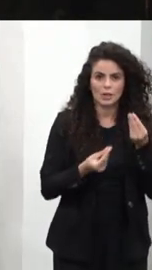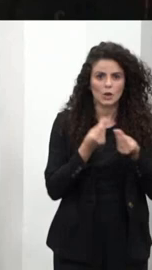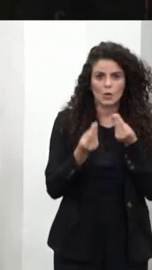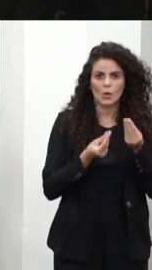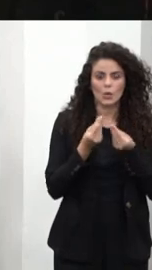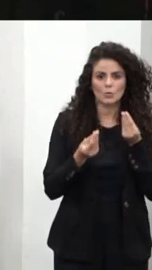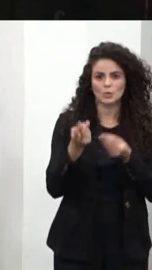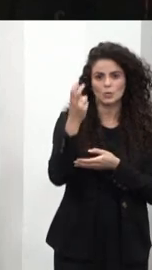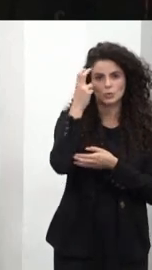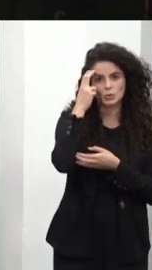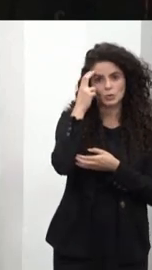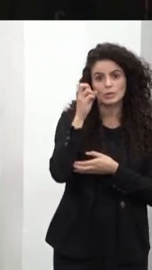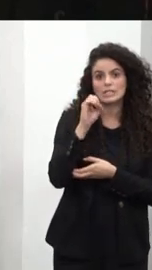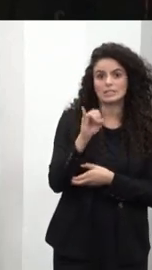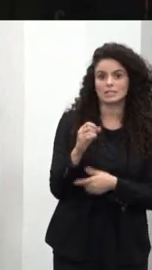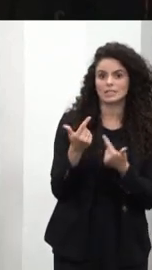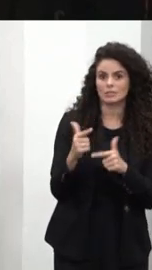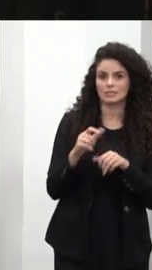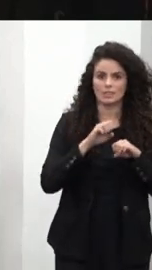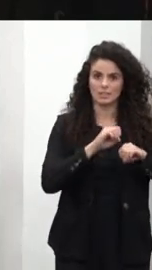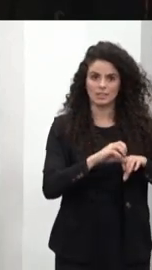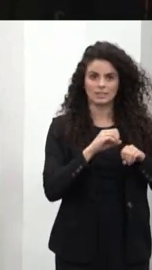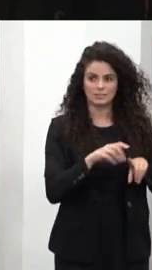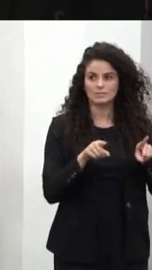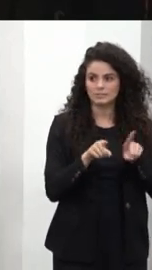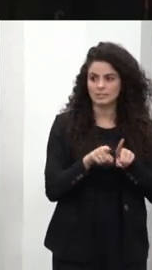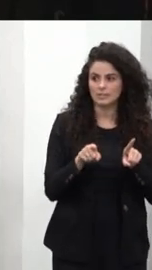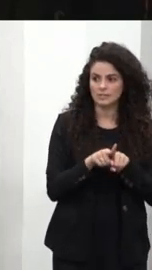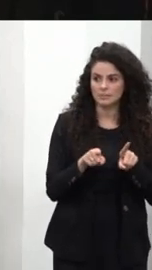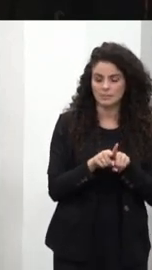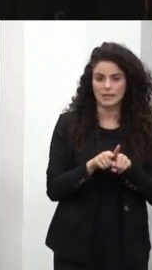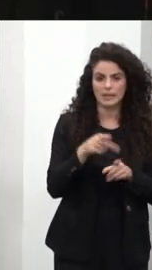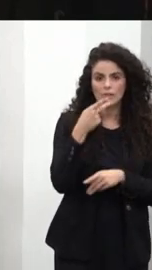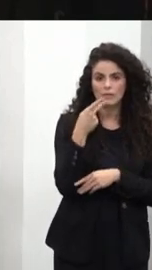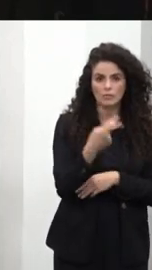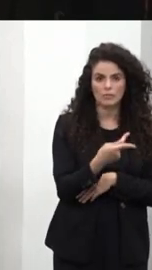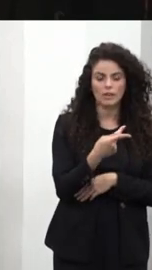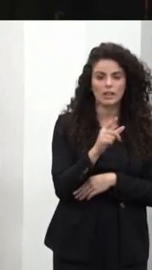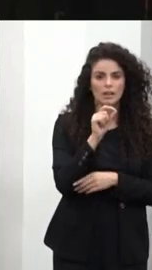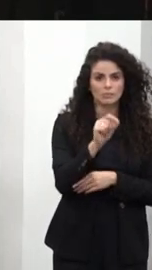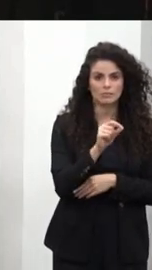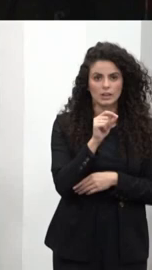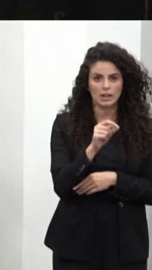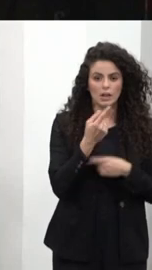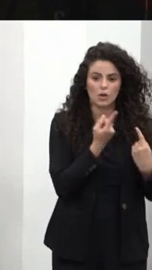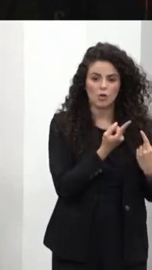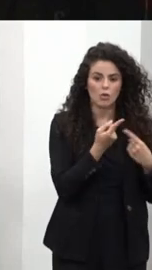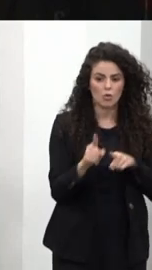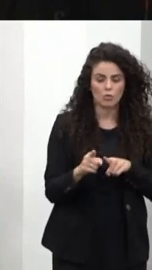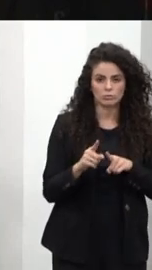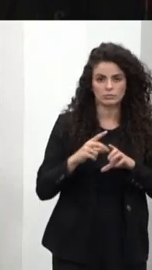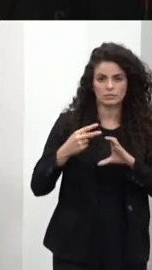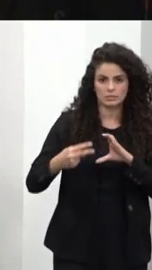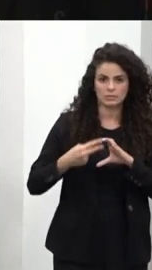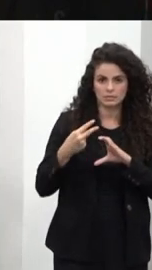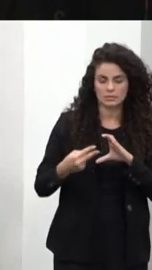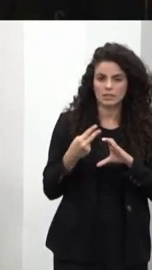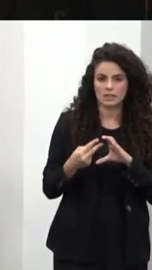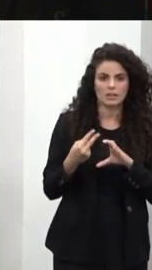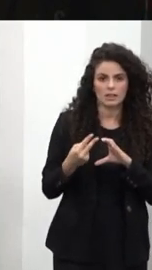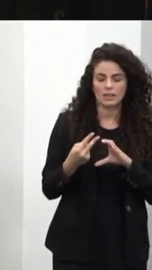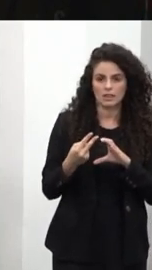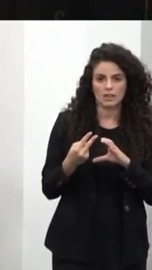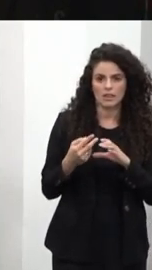sem ter educação gostaria de fazer também a minha fala aqui em repúdio a câmera dos vereadores que negaram